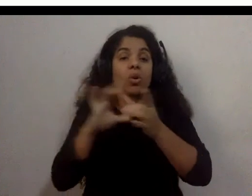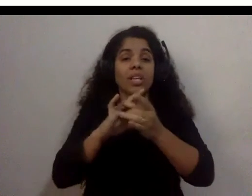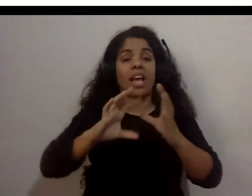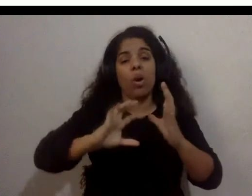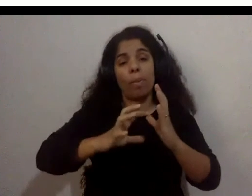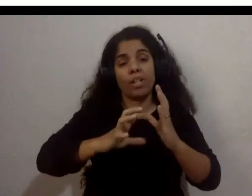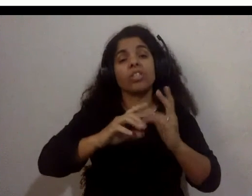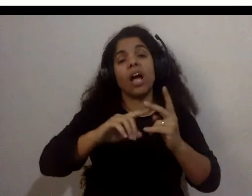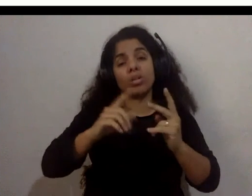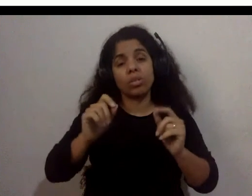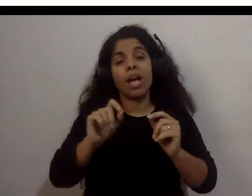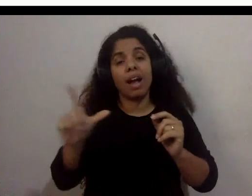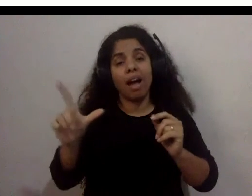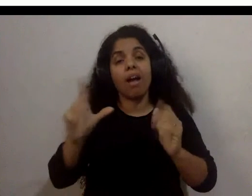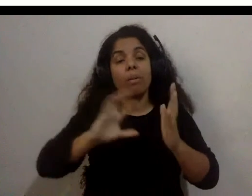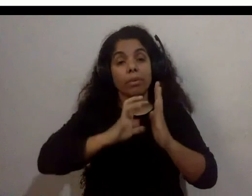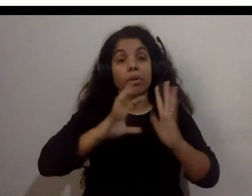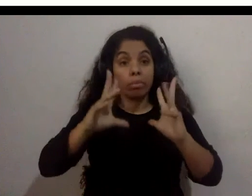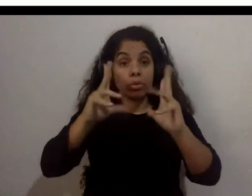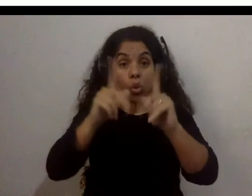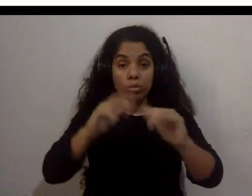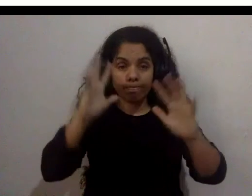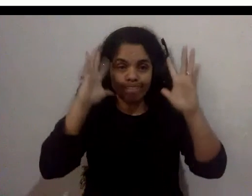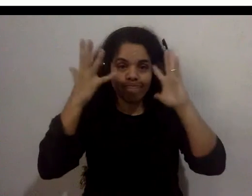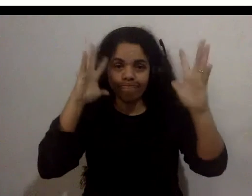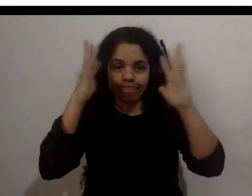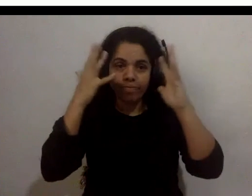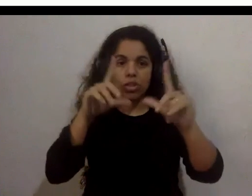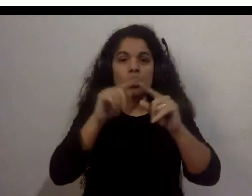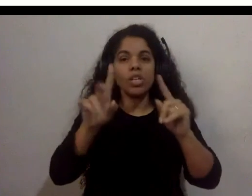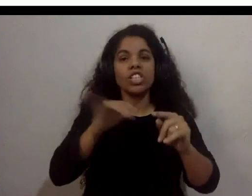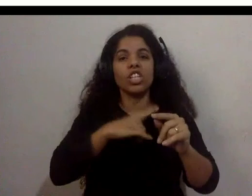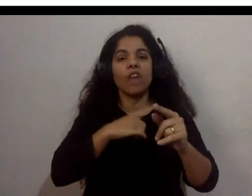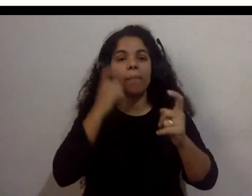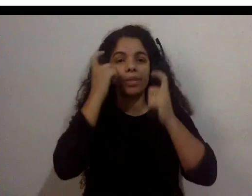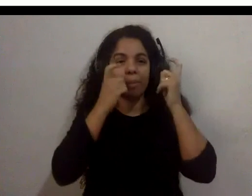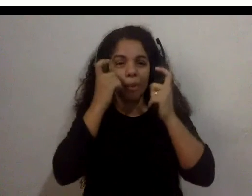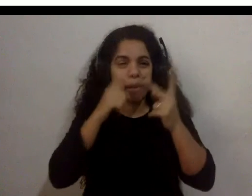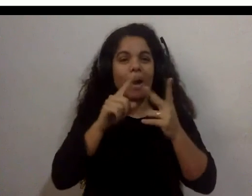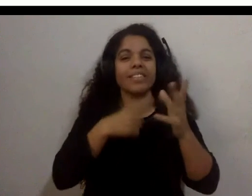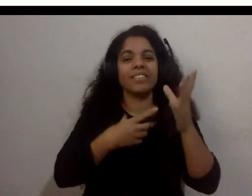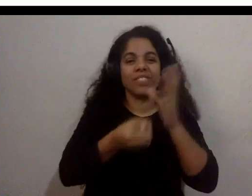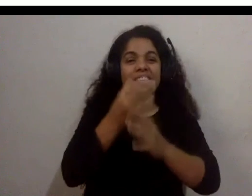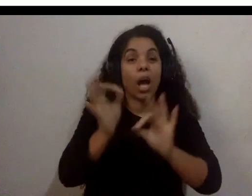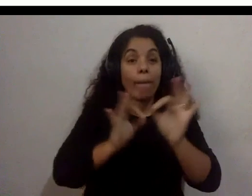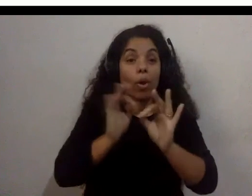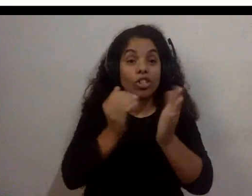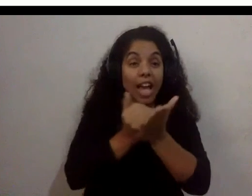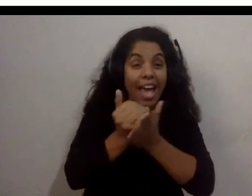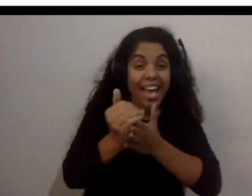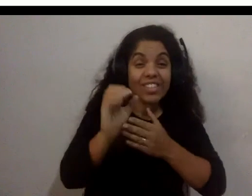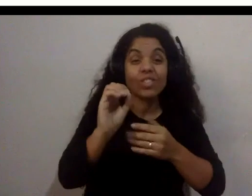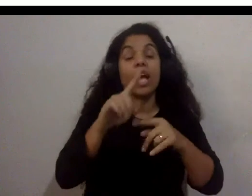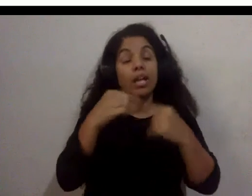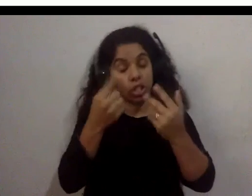dados, aí eu carrego o banco de dados. Então, todas essas decisões que a gente vai, às vezes, muito preocupado na hora de criar um projeto do zero, a gente